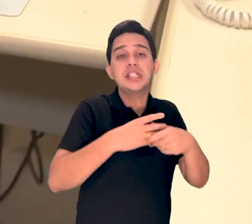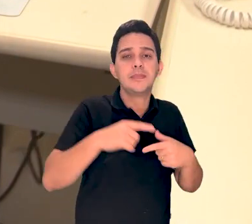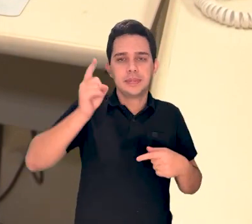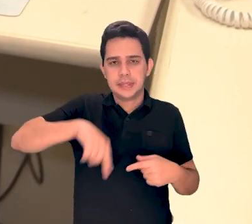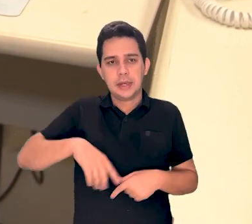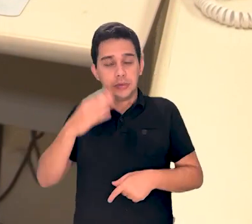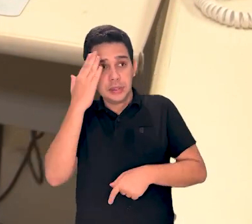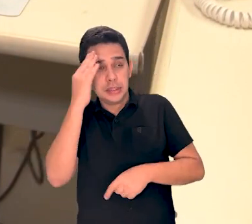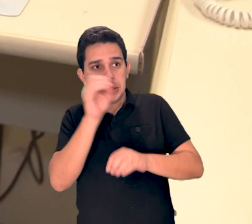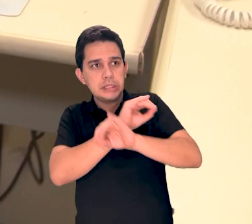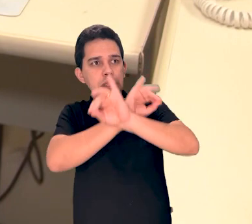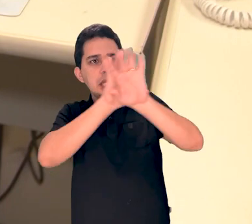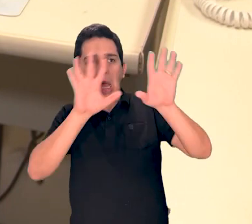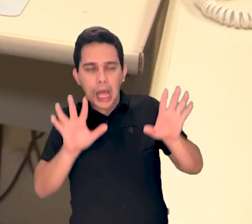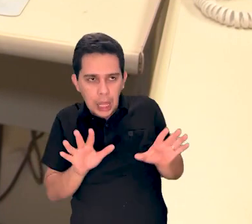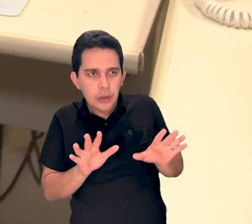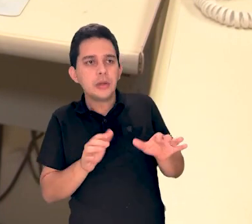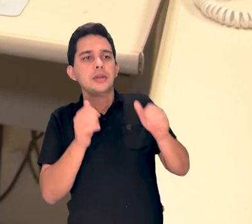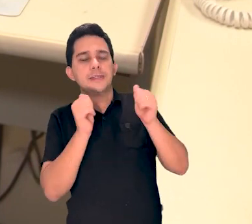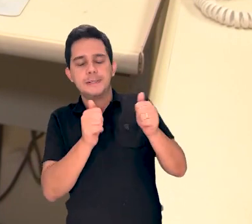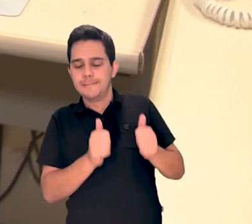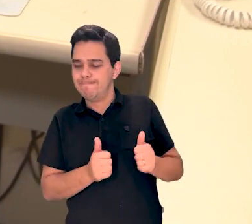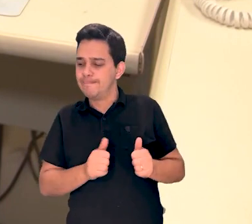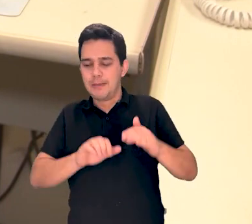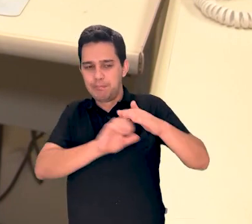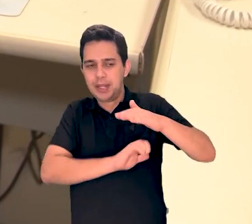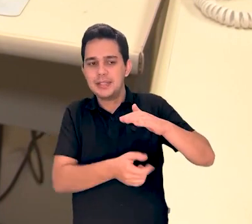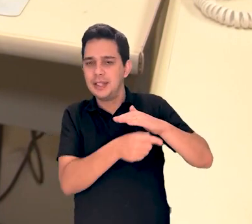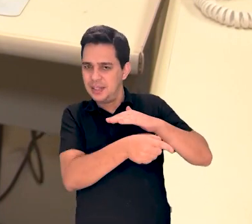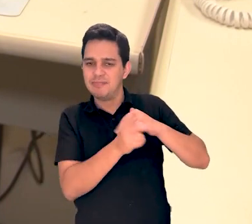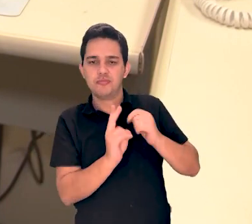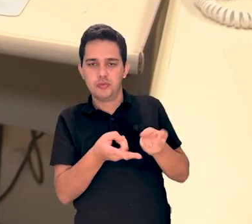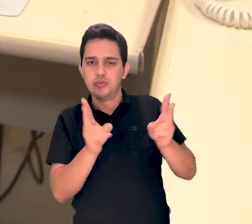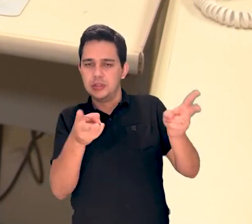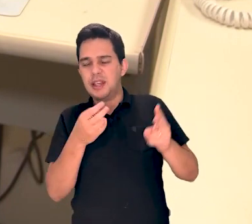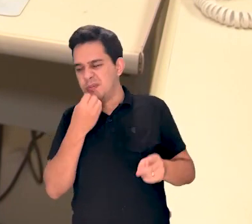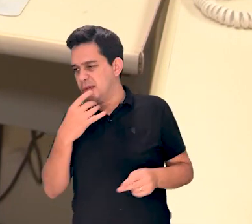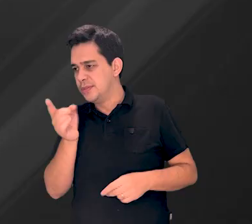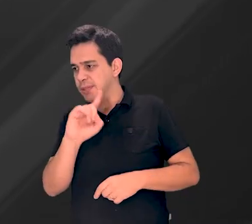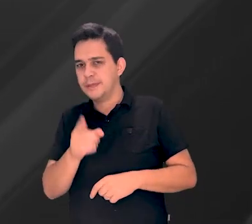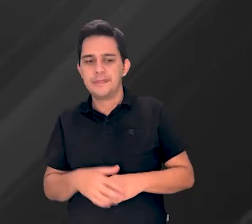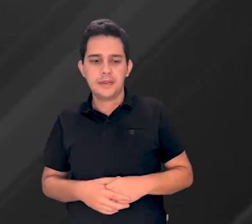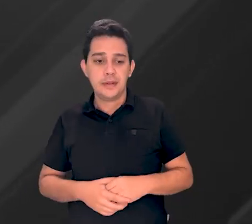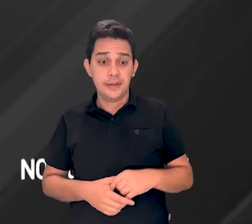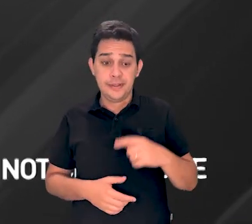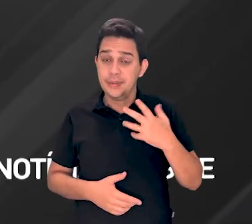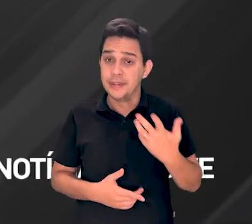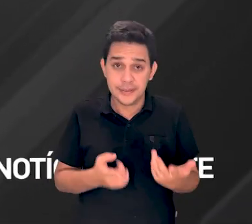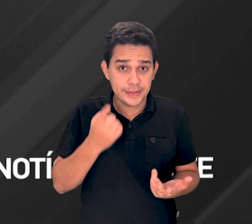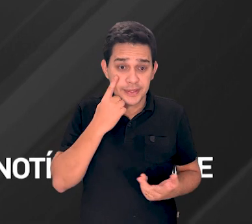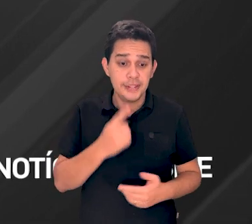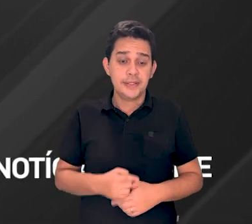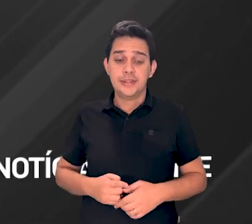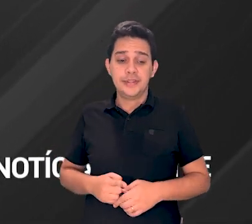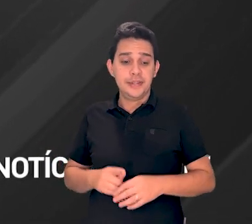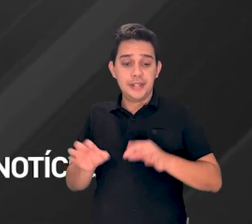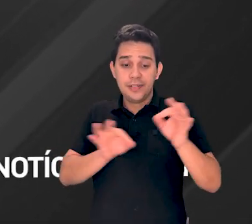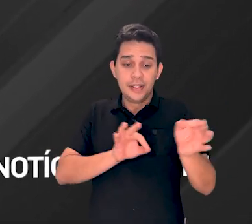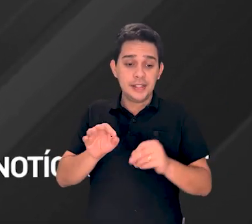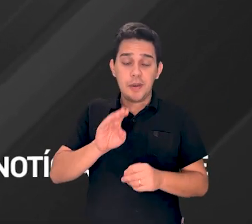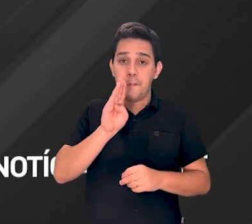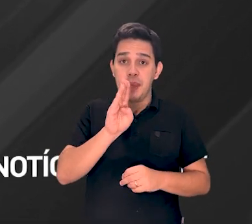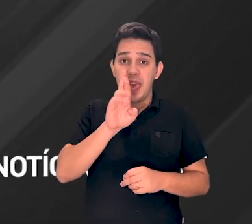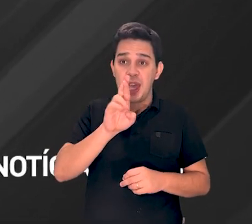que não é possível prosseguir Dessa forma não é assim o que eles fizeram com br p é uma coisa